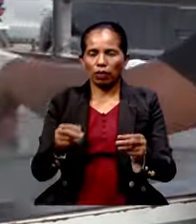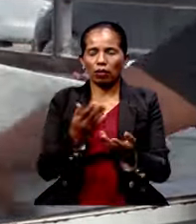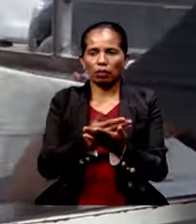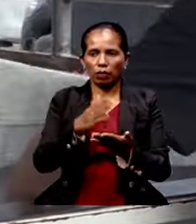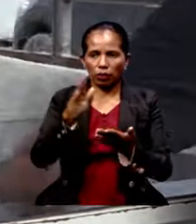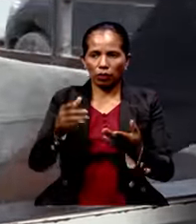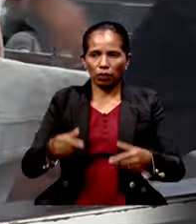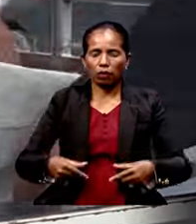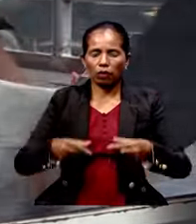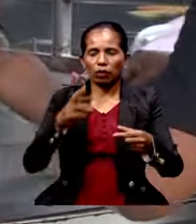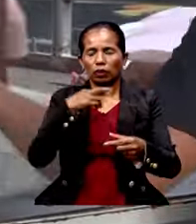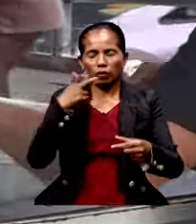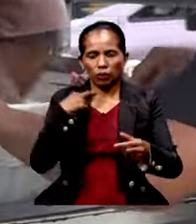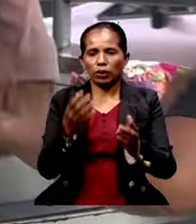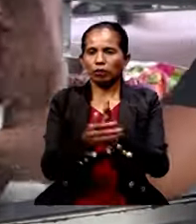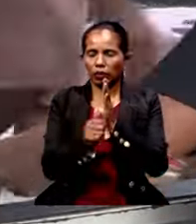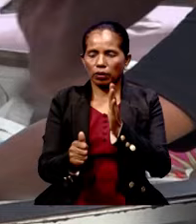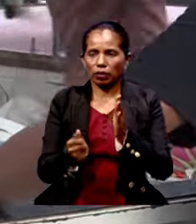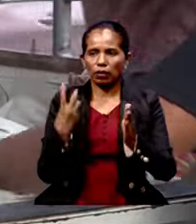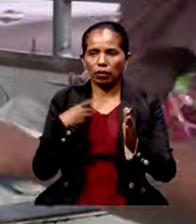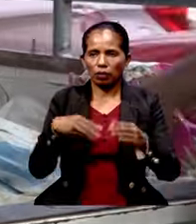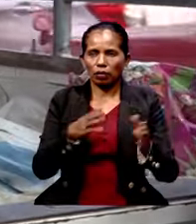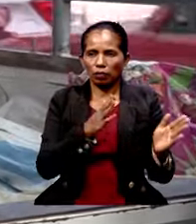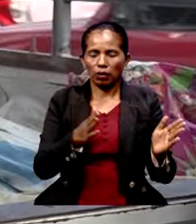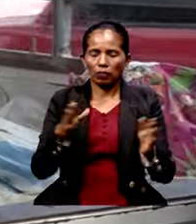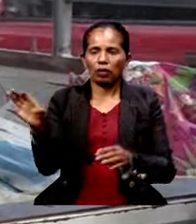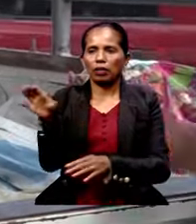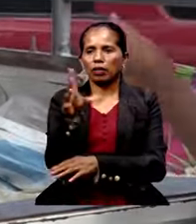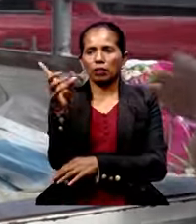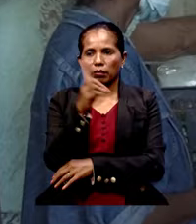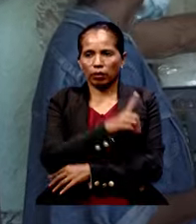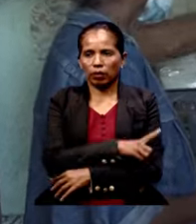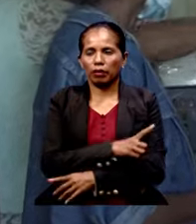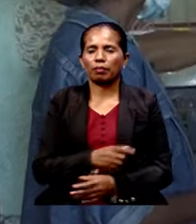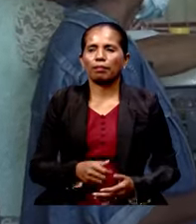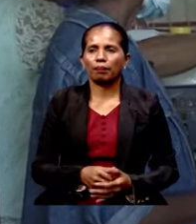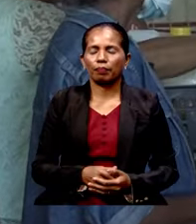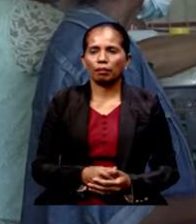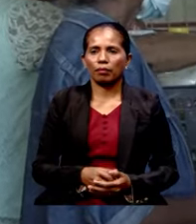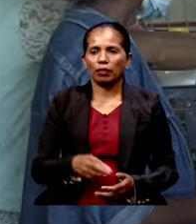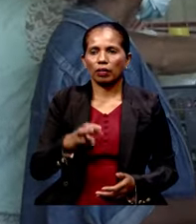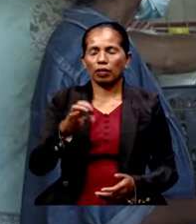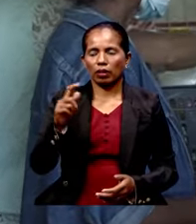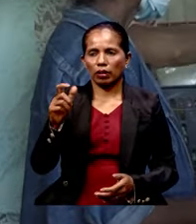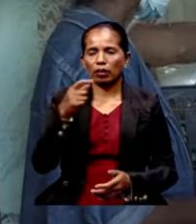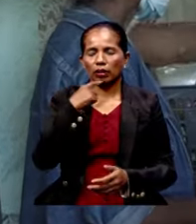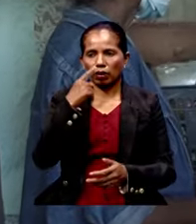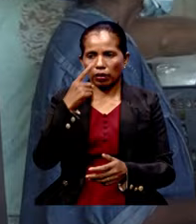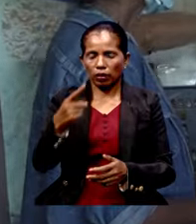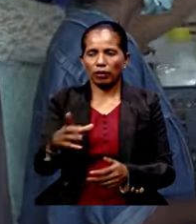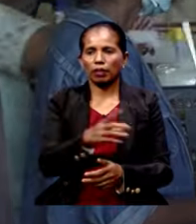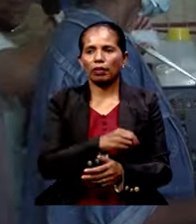hola o pos o mina serne, ami hola ba para ba Natal ini ya. Rita dos Santos Soares Mosa